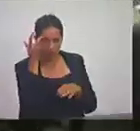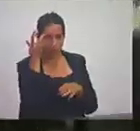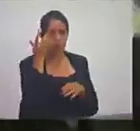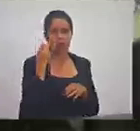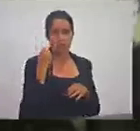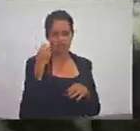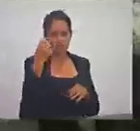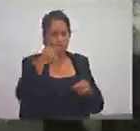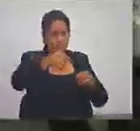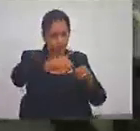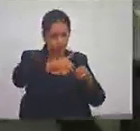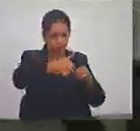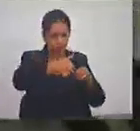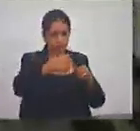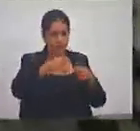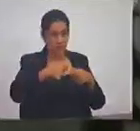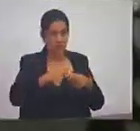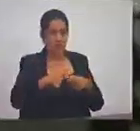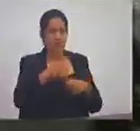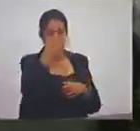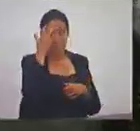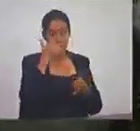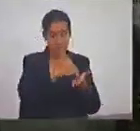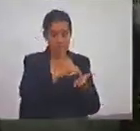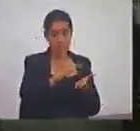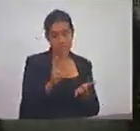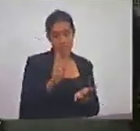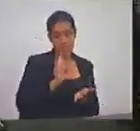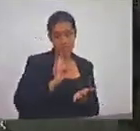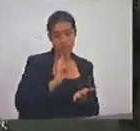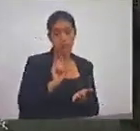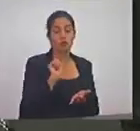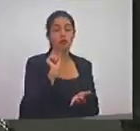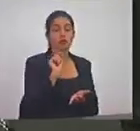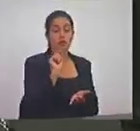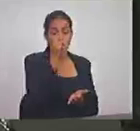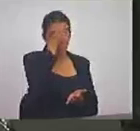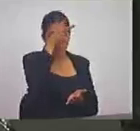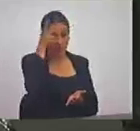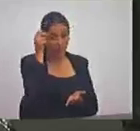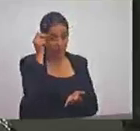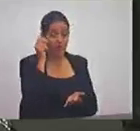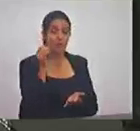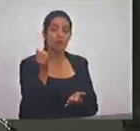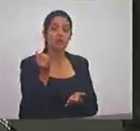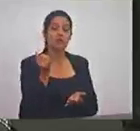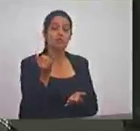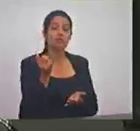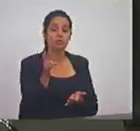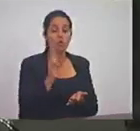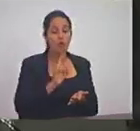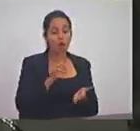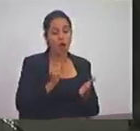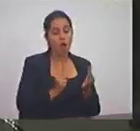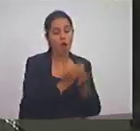de combustível. Eu tive um retorno, né, da secretaria, que o prefeito, até eu quero cumprimentar aqui o prefeito, ele autorizou